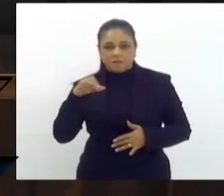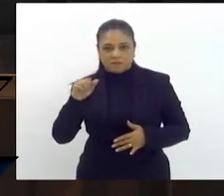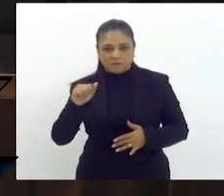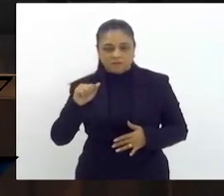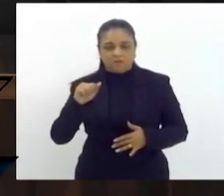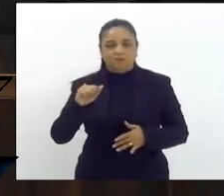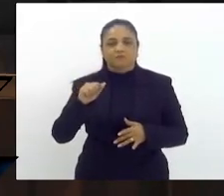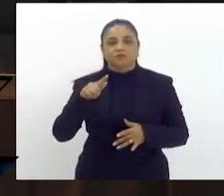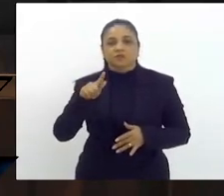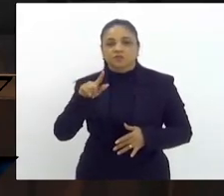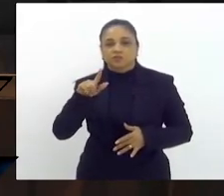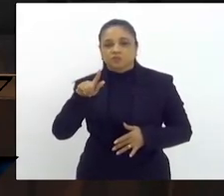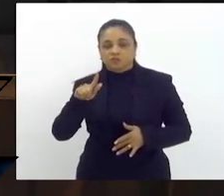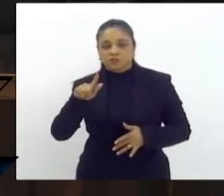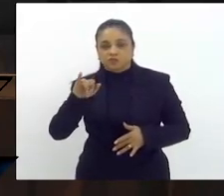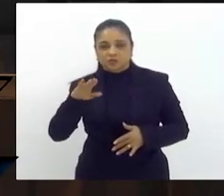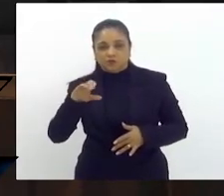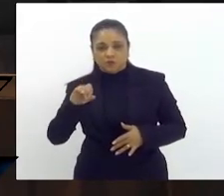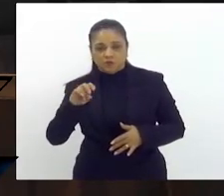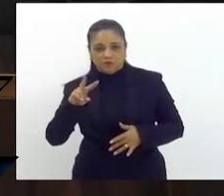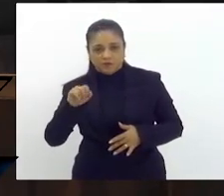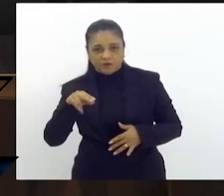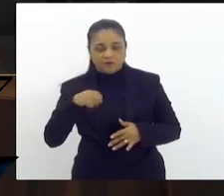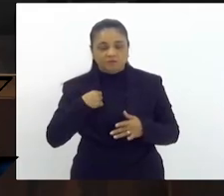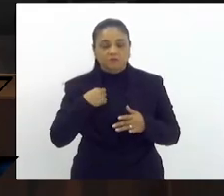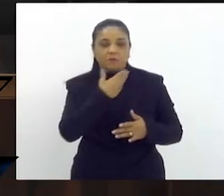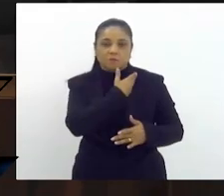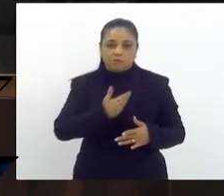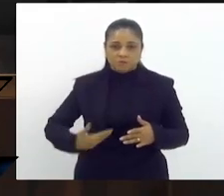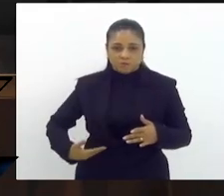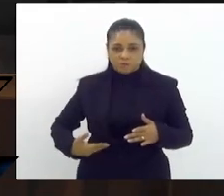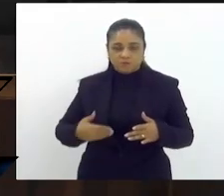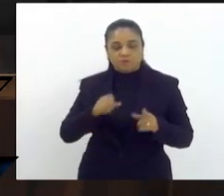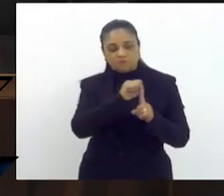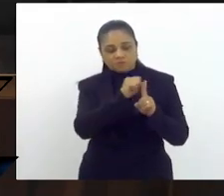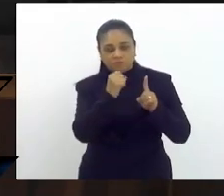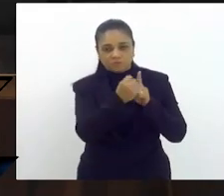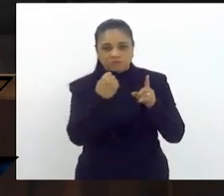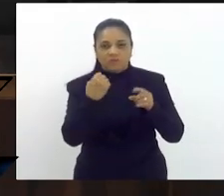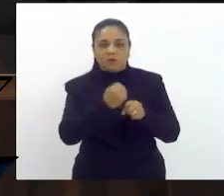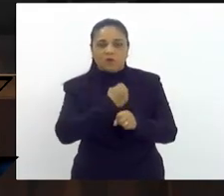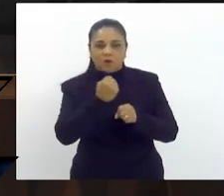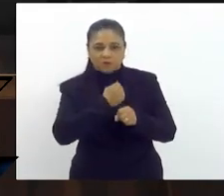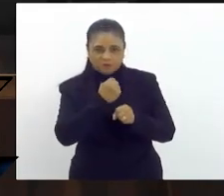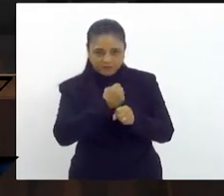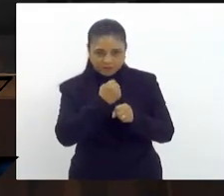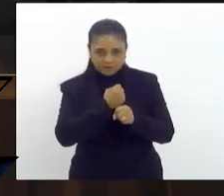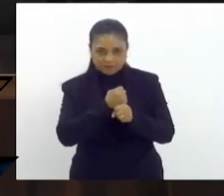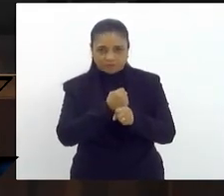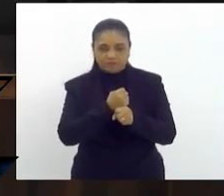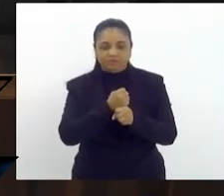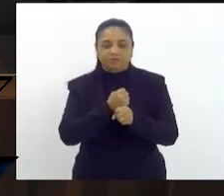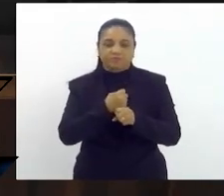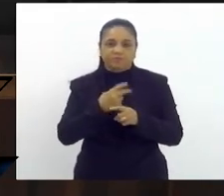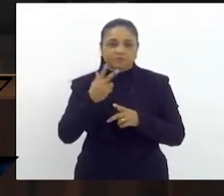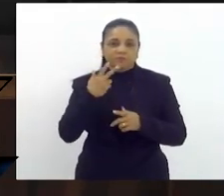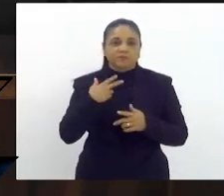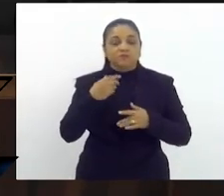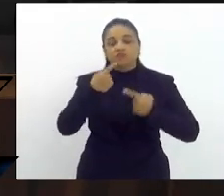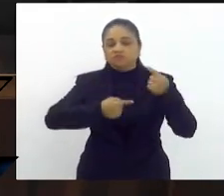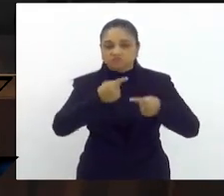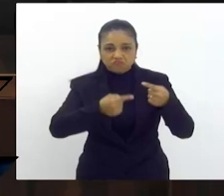que considera de utilidade pública Associação obra social bem comum em discussão